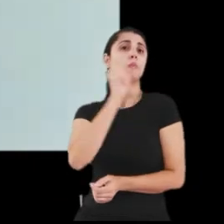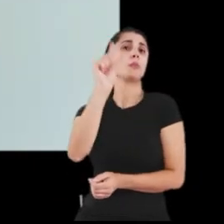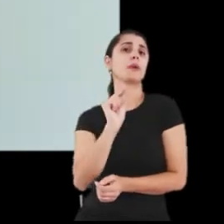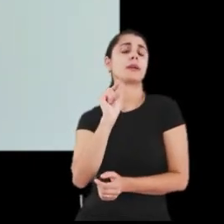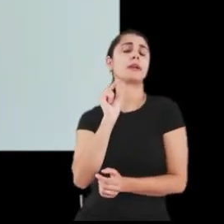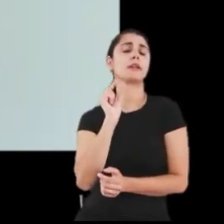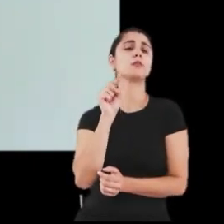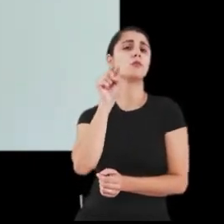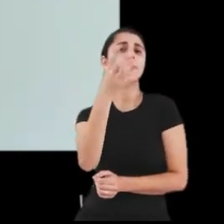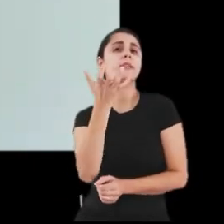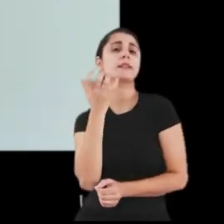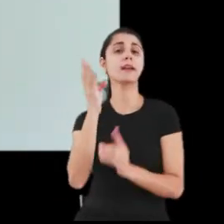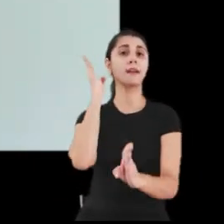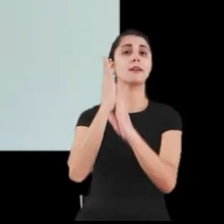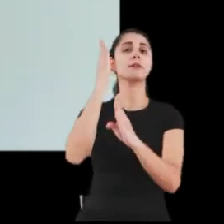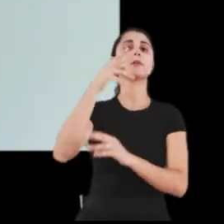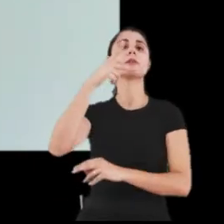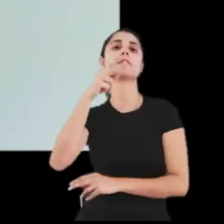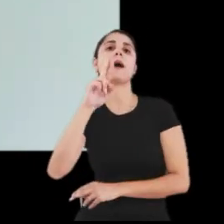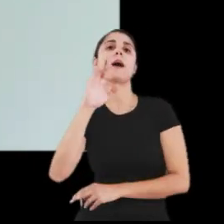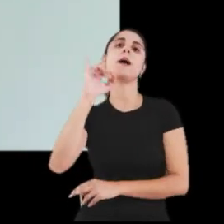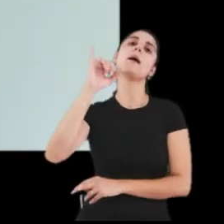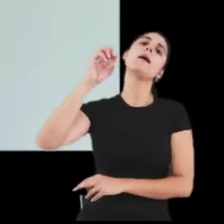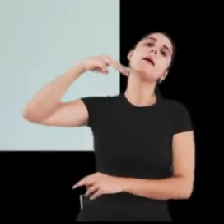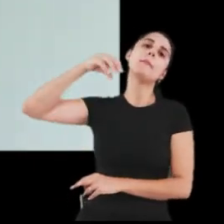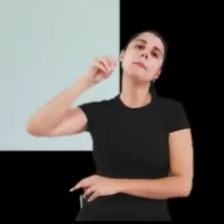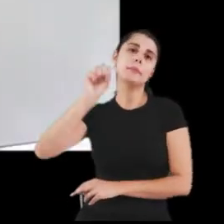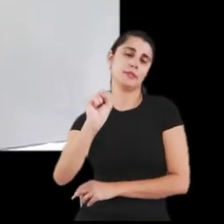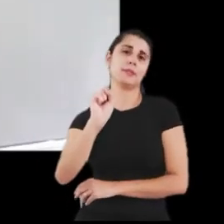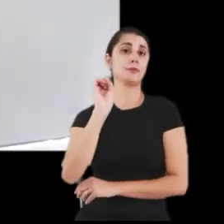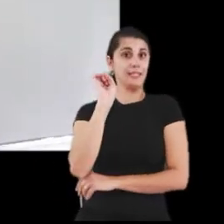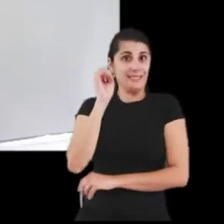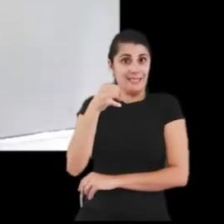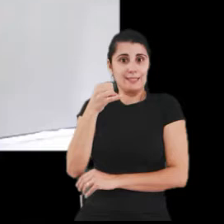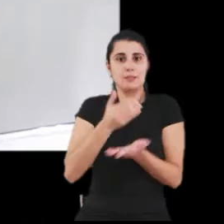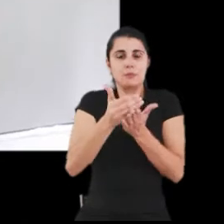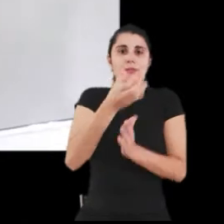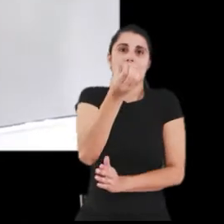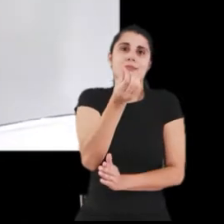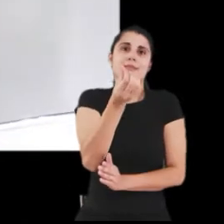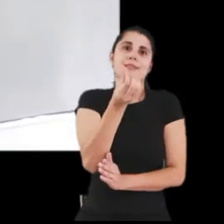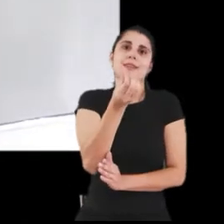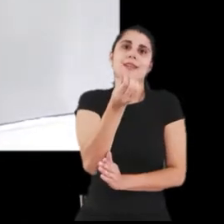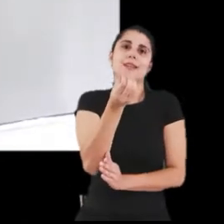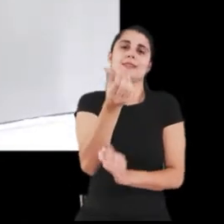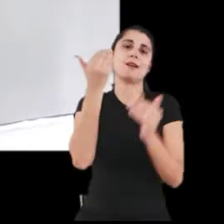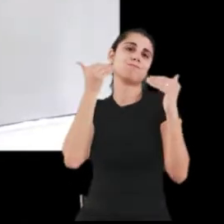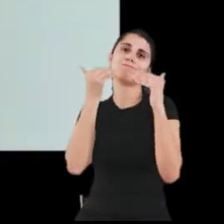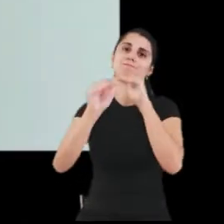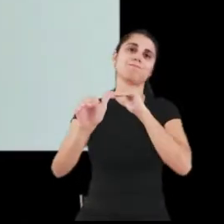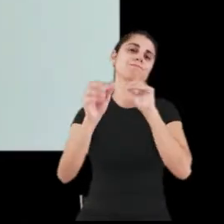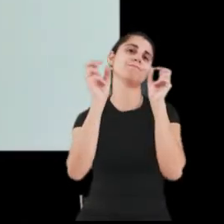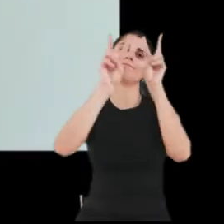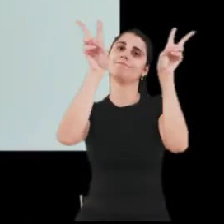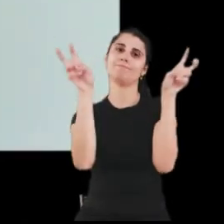na verdade, é um fator primo. E se eu utilizasse o 6 como fator, estaria indo de encontro ao próprio